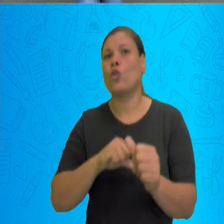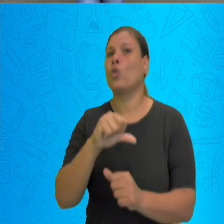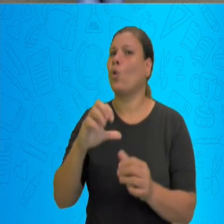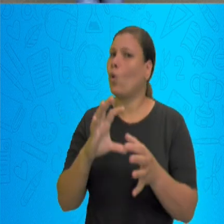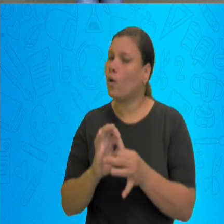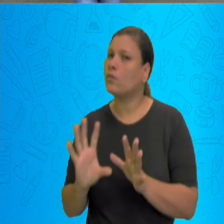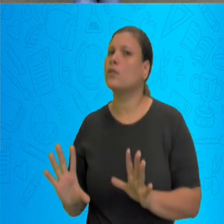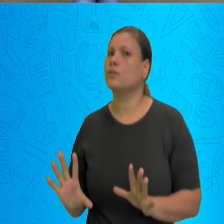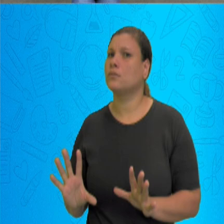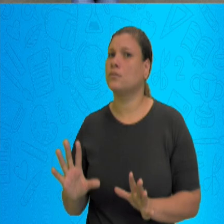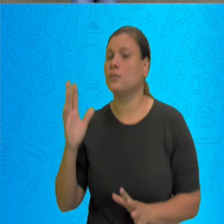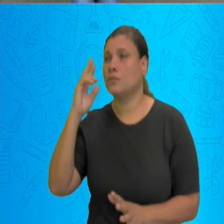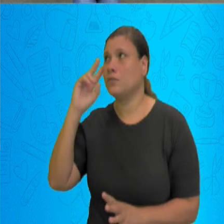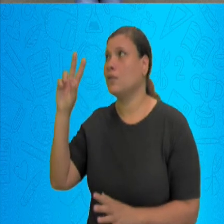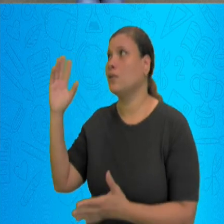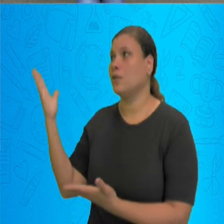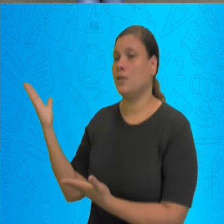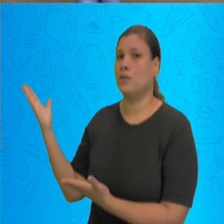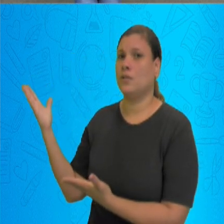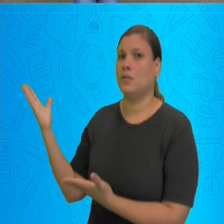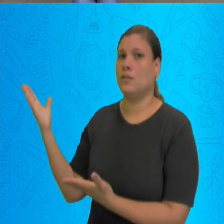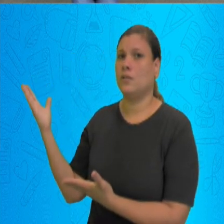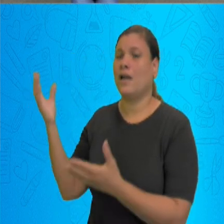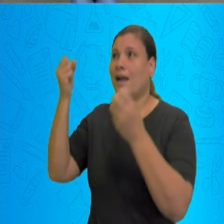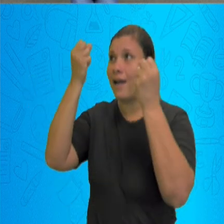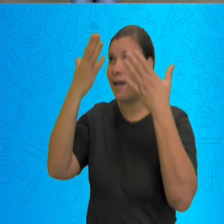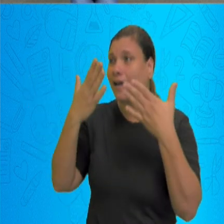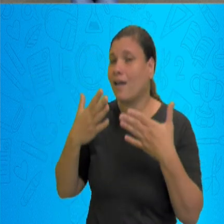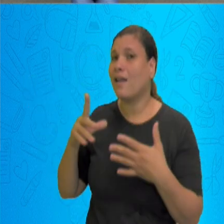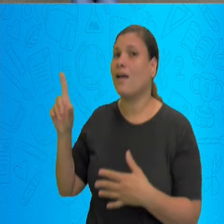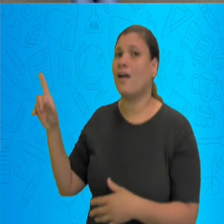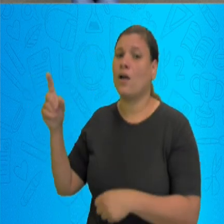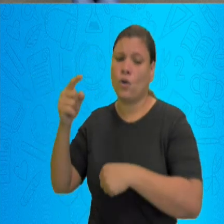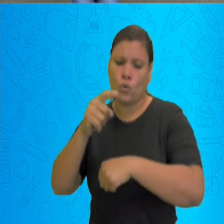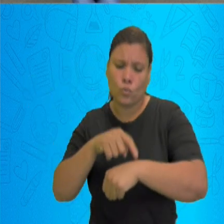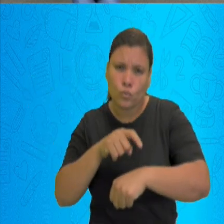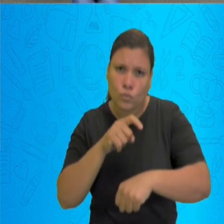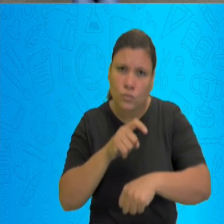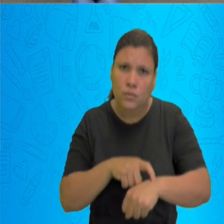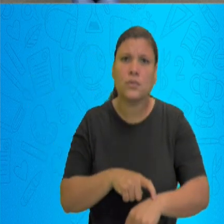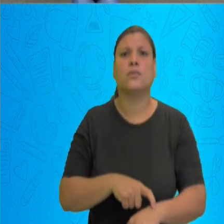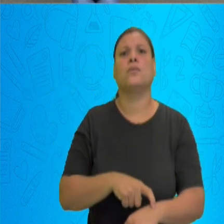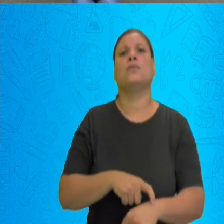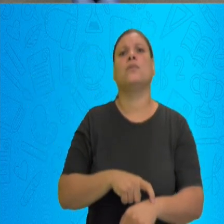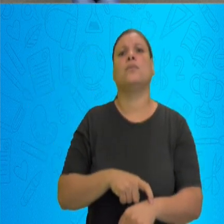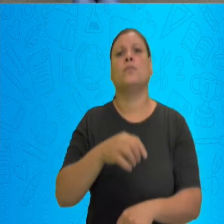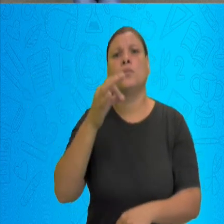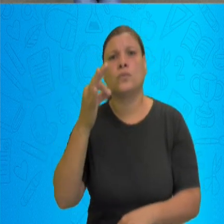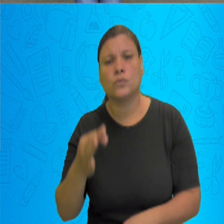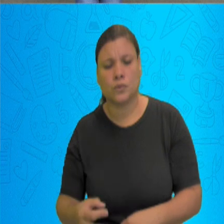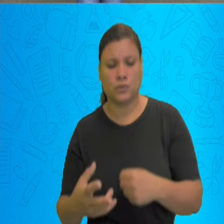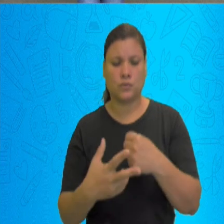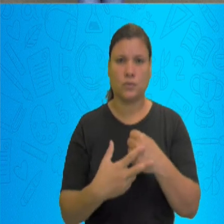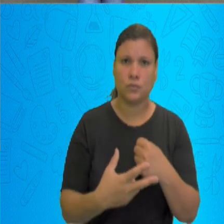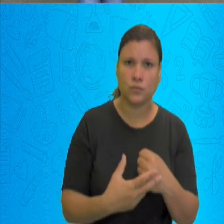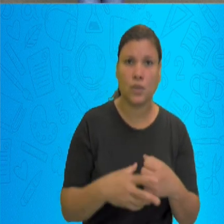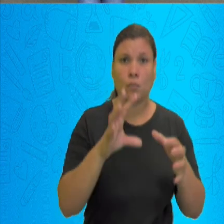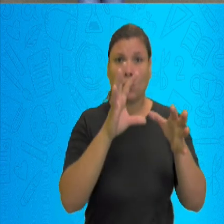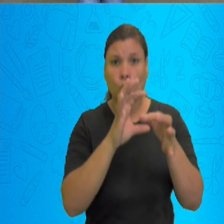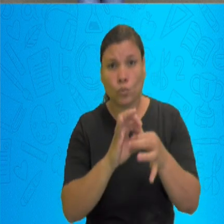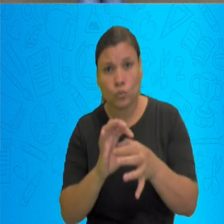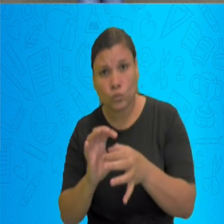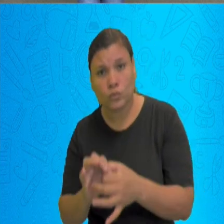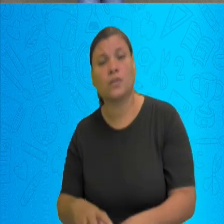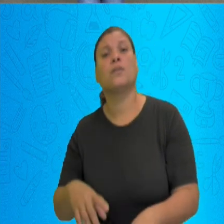dependência. Uma situação ela vai acontecer, mas ela está relacionada, ela tem uma dependência com o passado. Ela